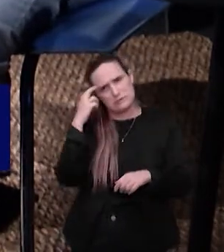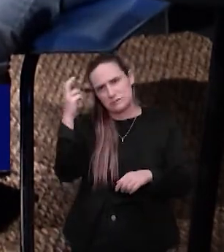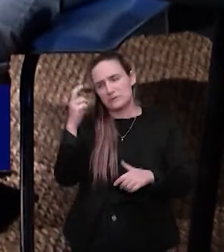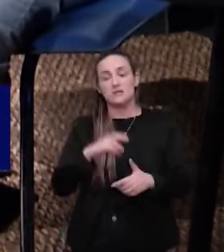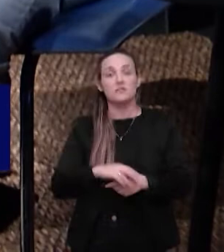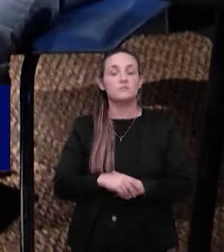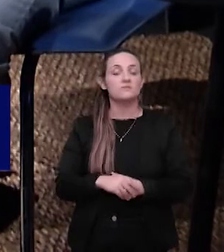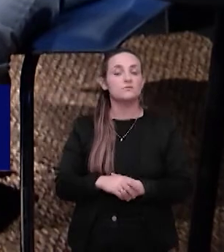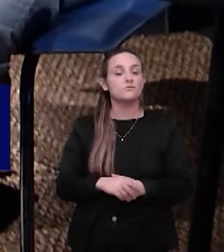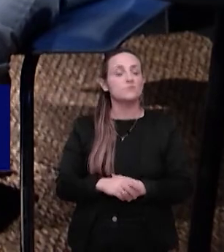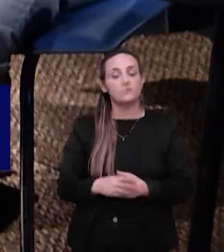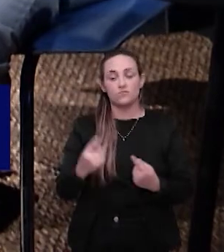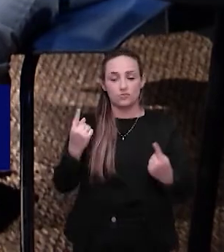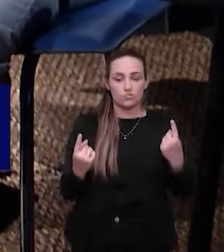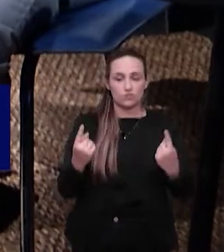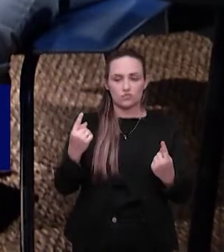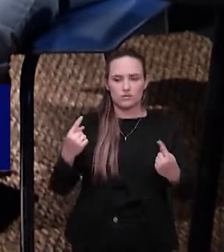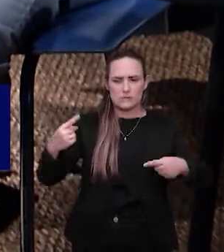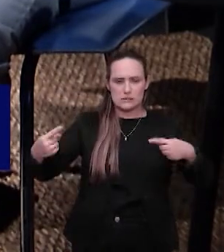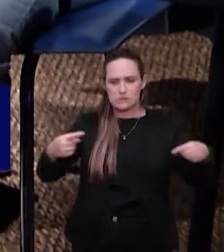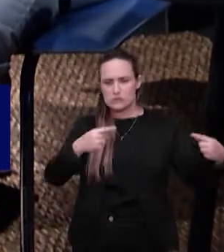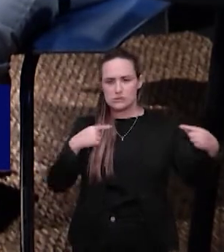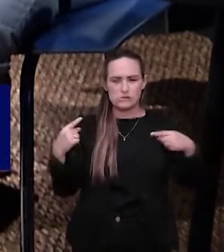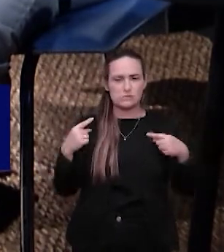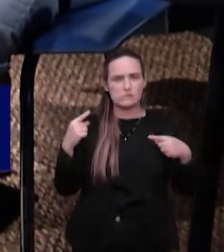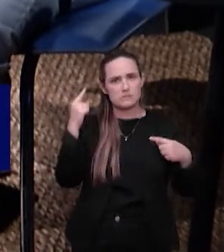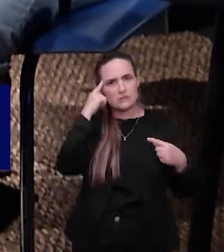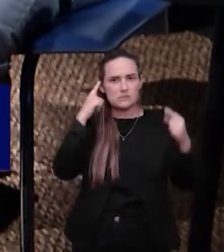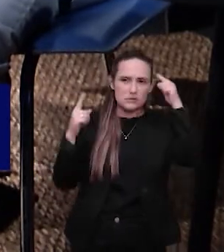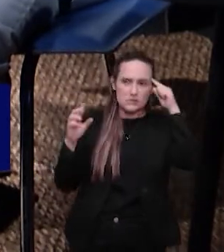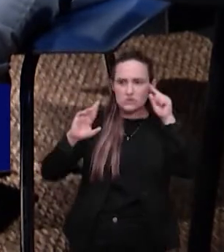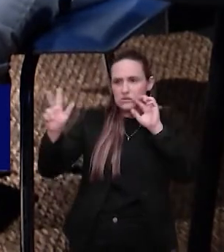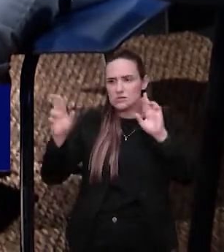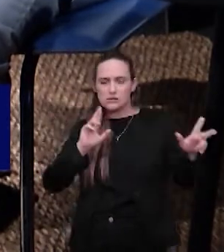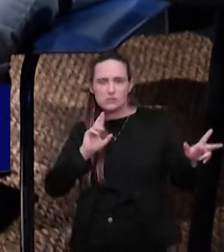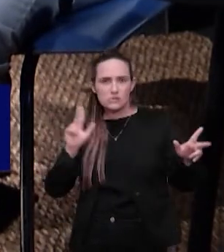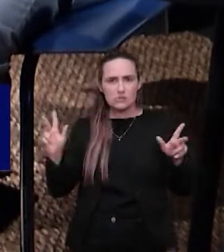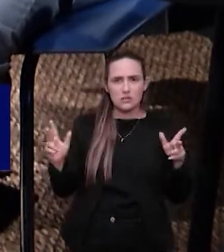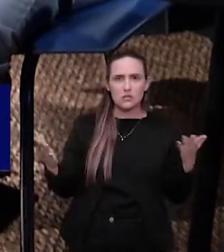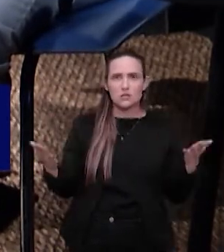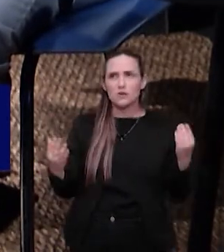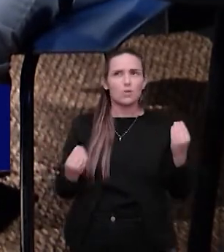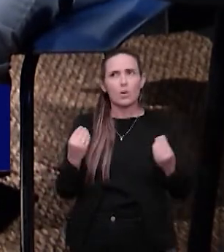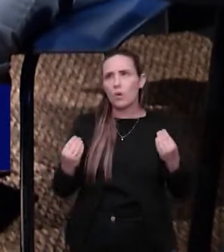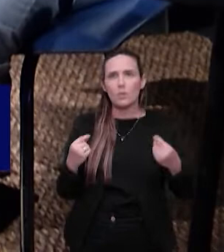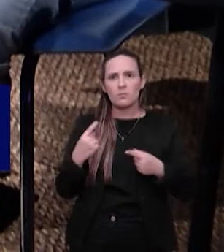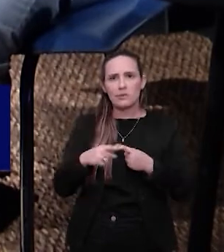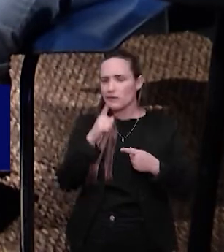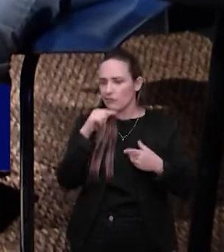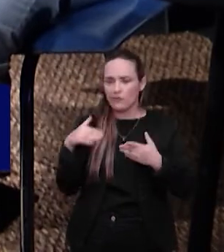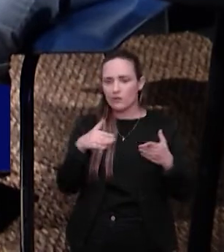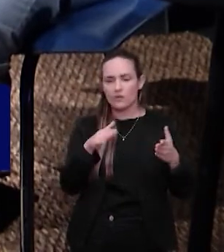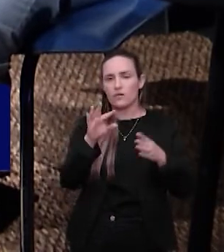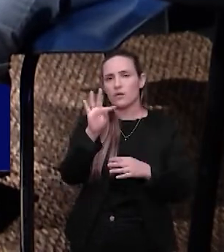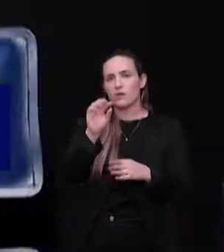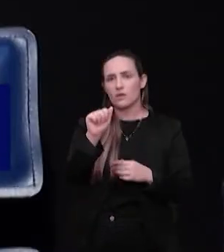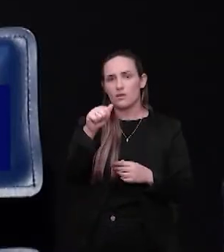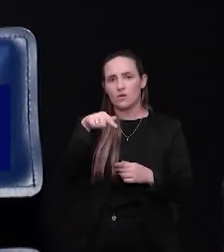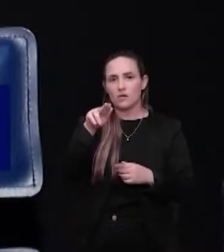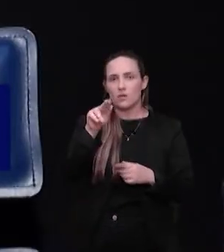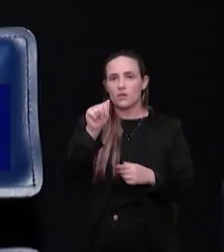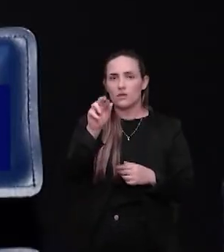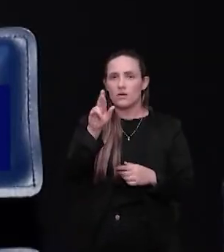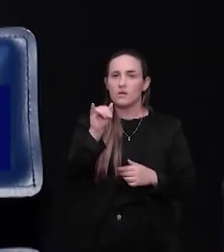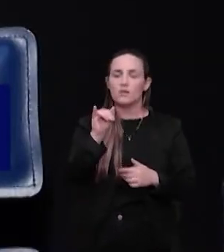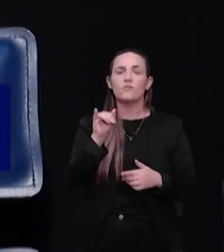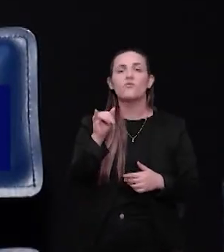e ele um pantaneiro. E os dois discutindo com muito respeito, mas cada um com a sua visão de mundo, e eu fiquei encantado com aquele diálogo. E eu lembro do